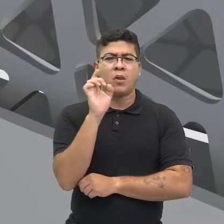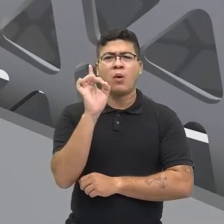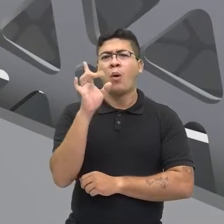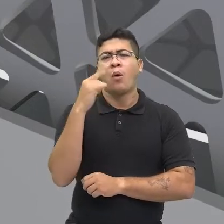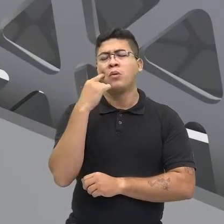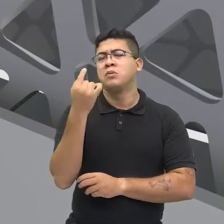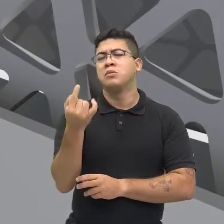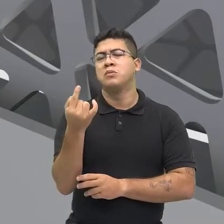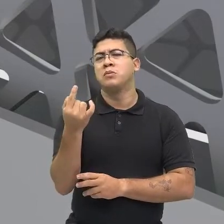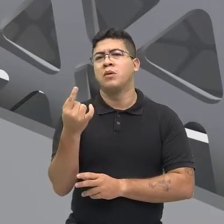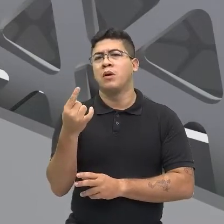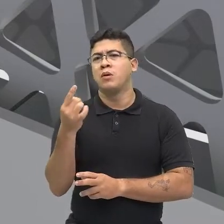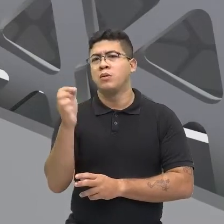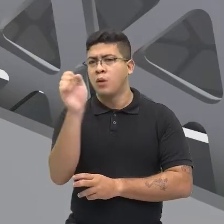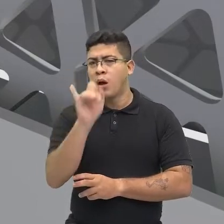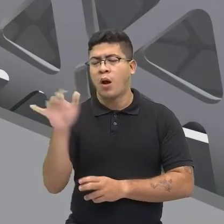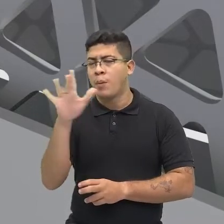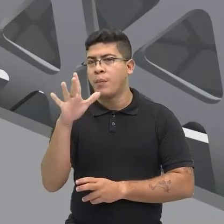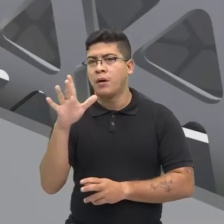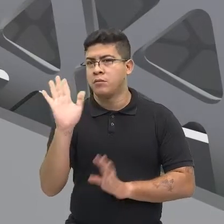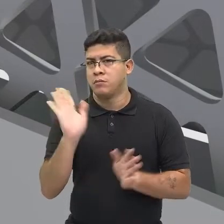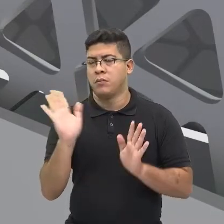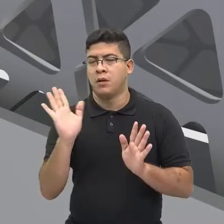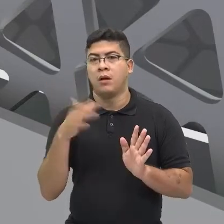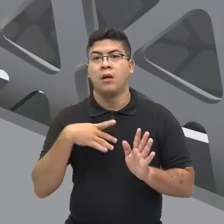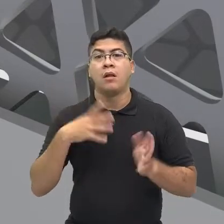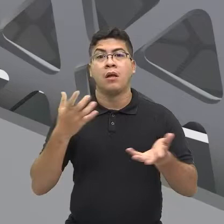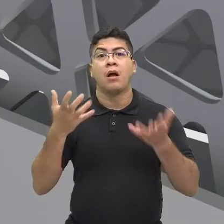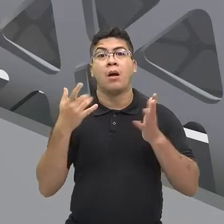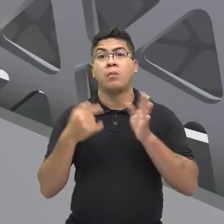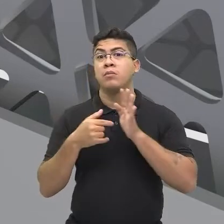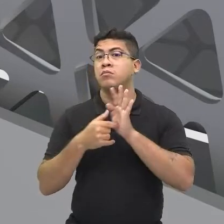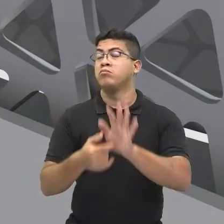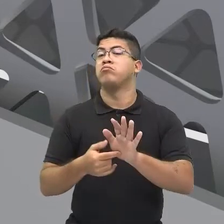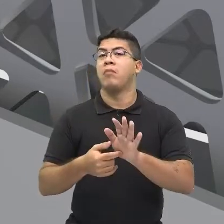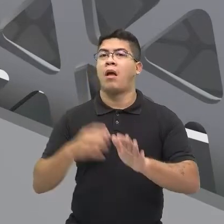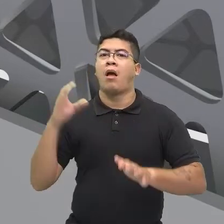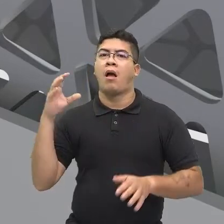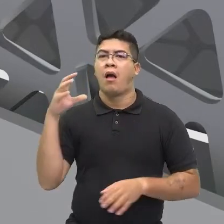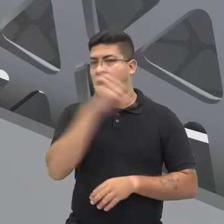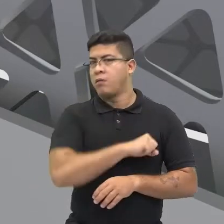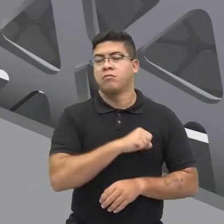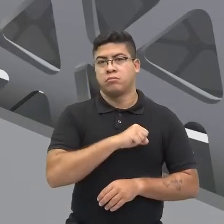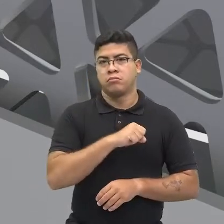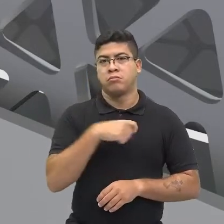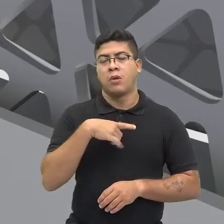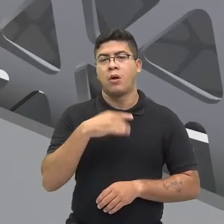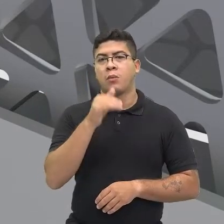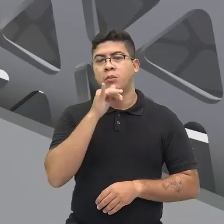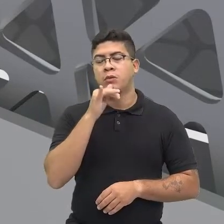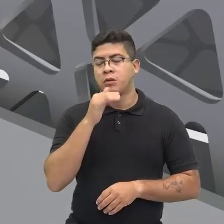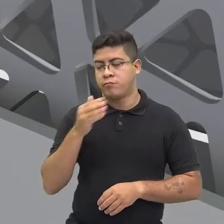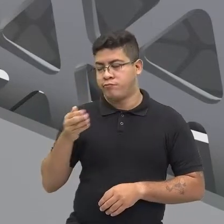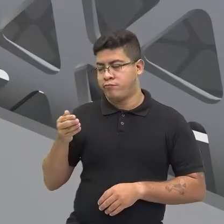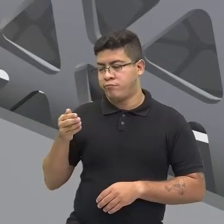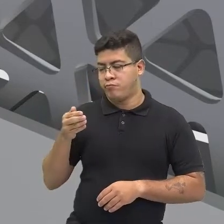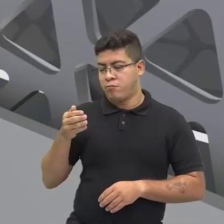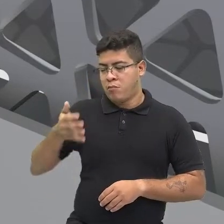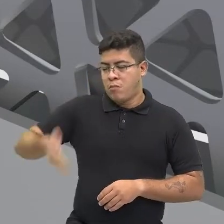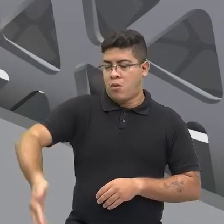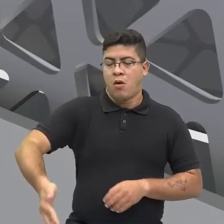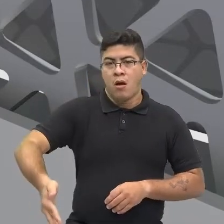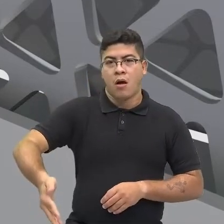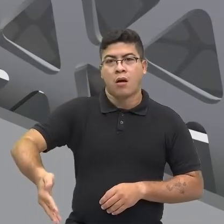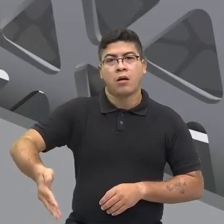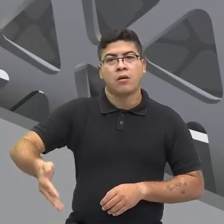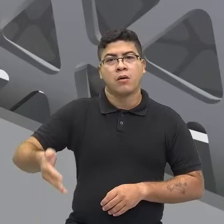a imagem do automóvel. Ele quer mostrar a velocidade. A professora deu o exemplo aí do braço, né? Quando